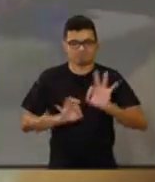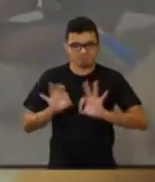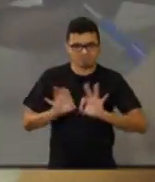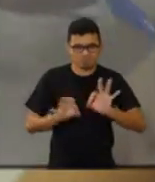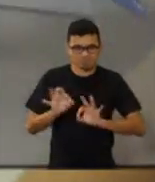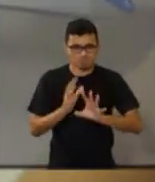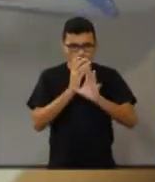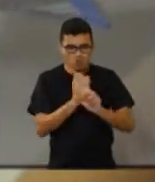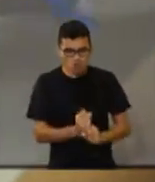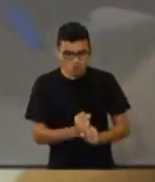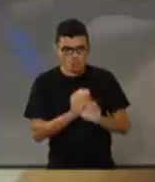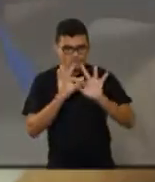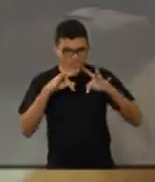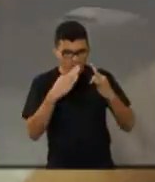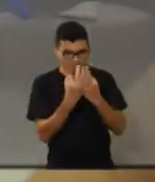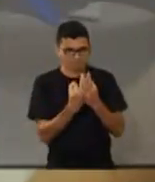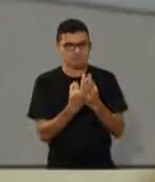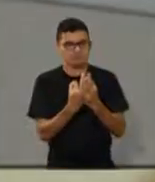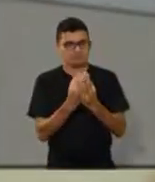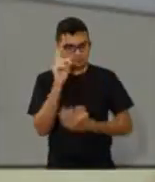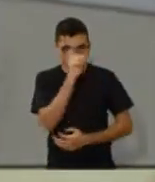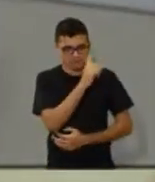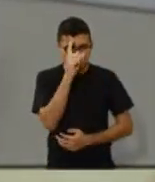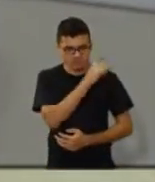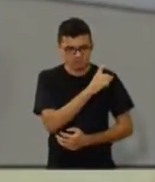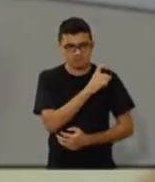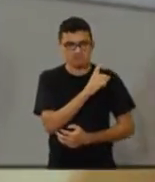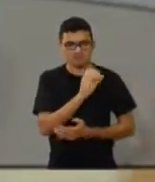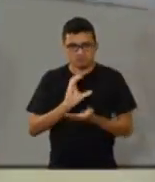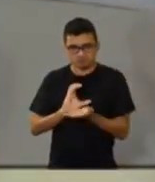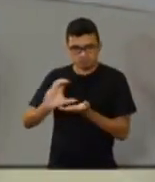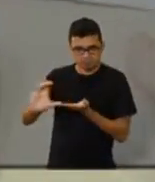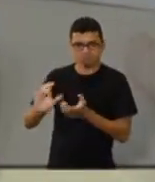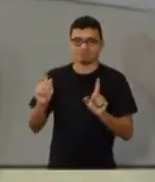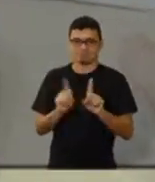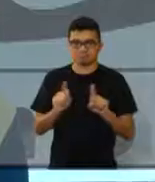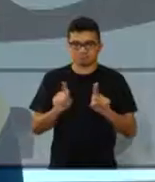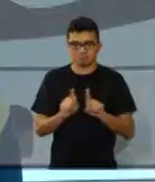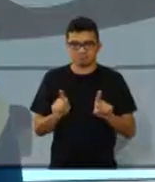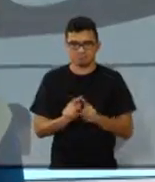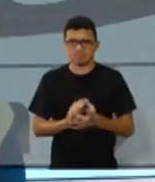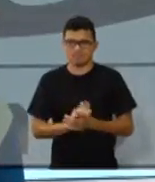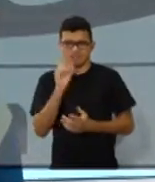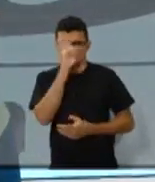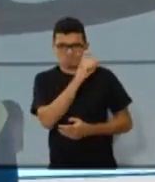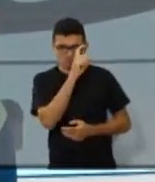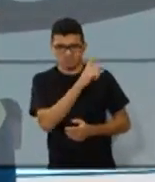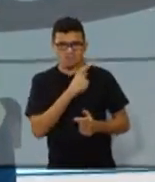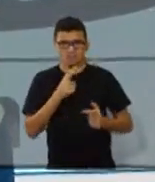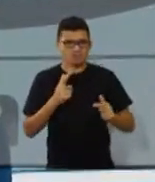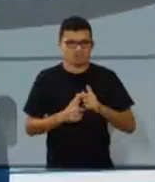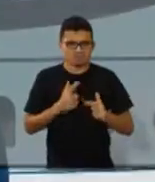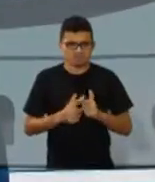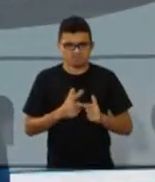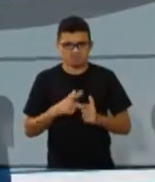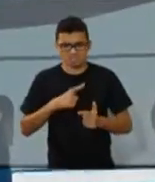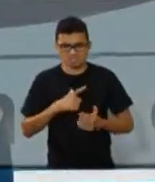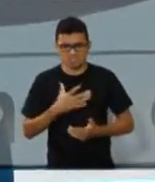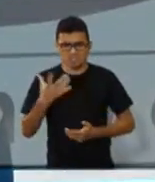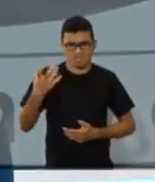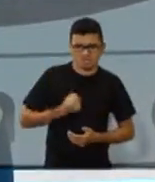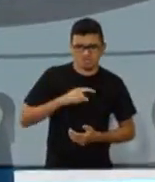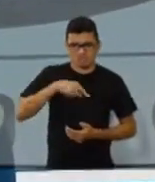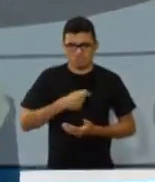Ajustar as contas familiares nem sempre é fácil. Imagina investir. Tá difícil porque, né, o que ganha já